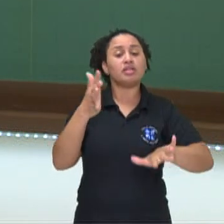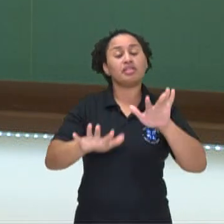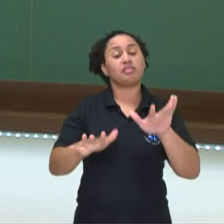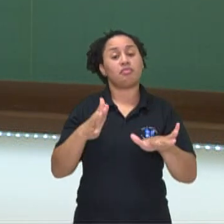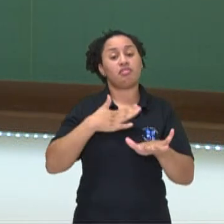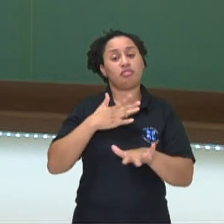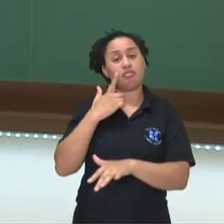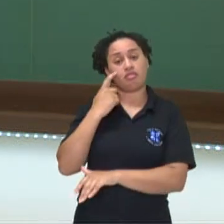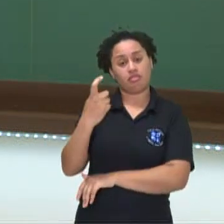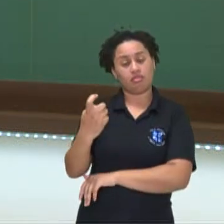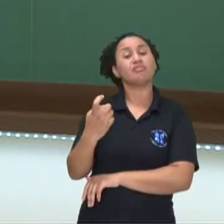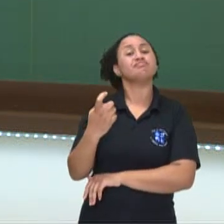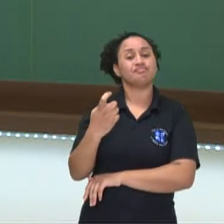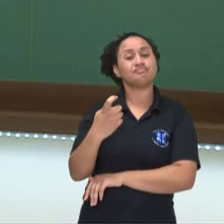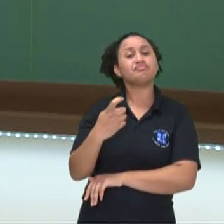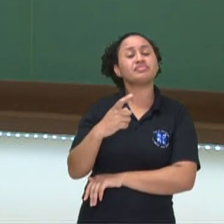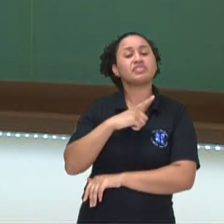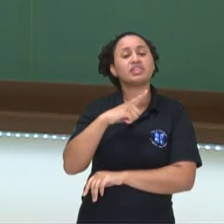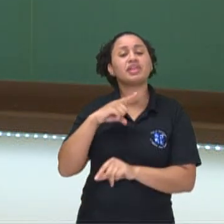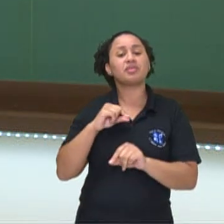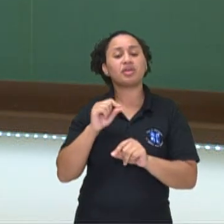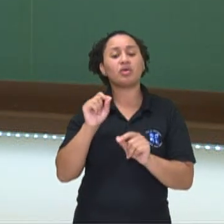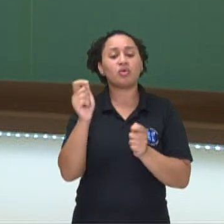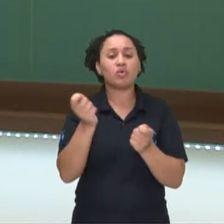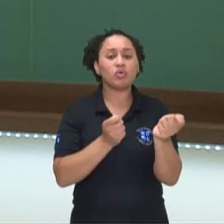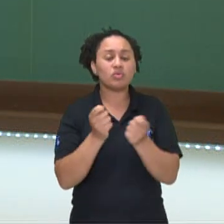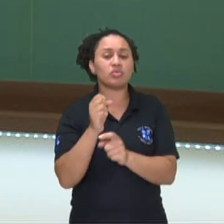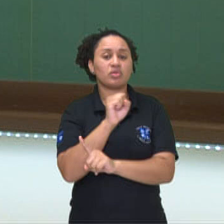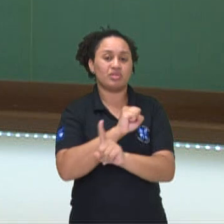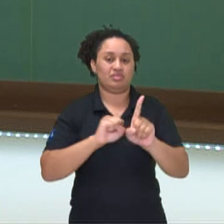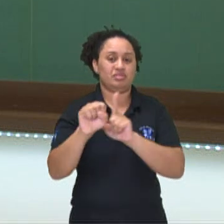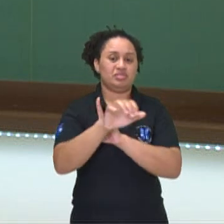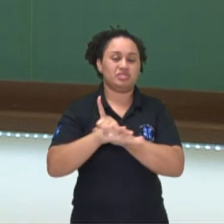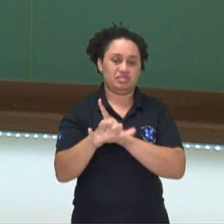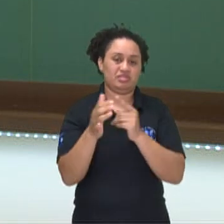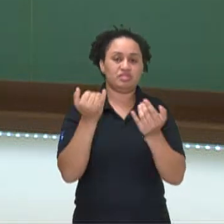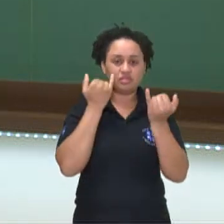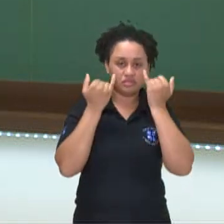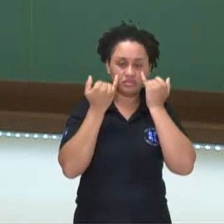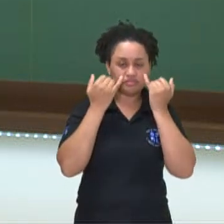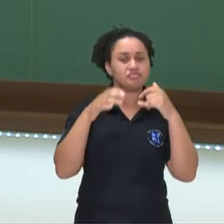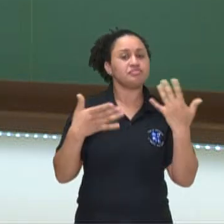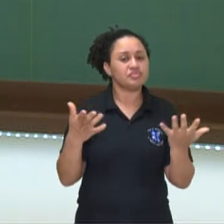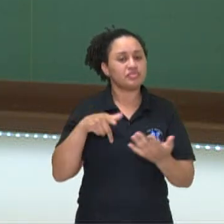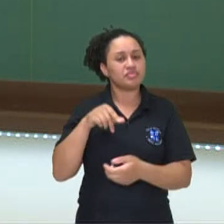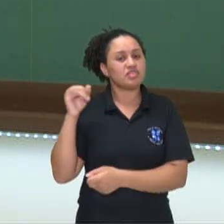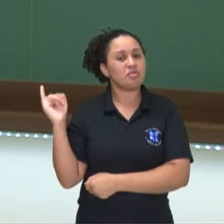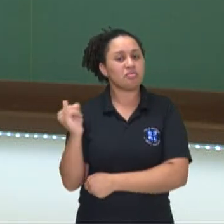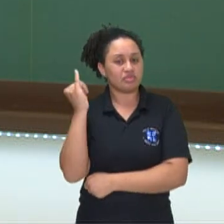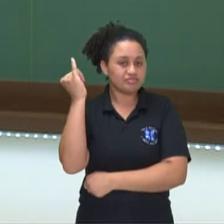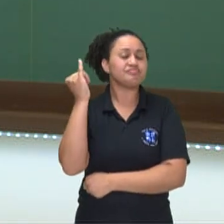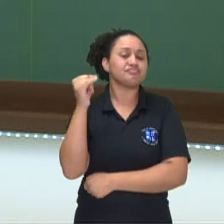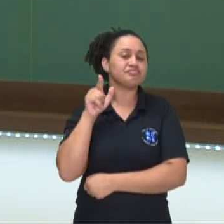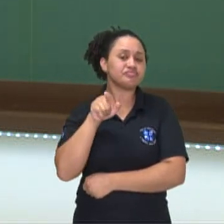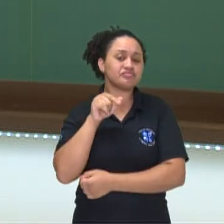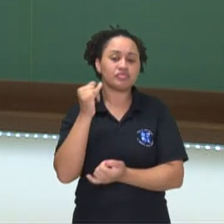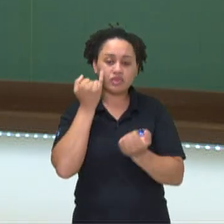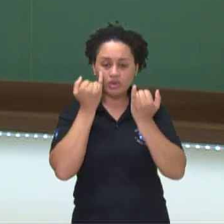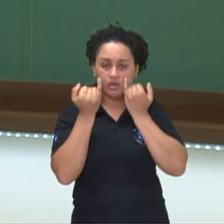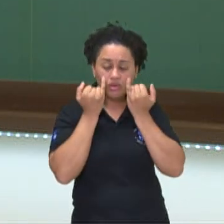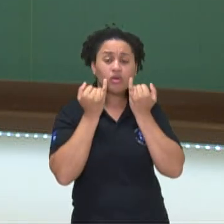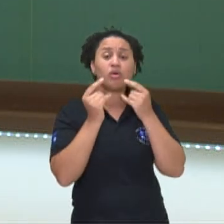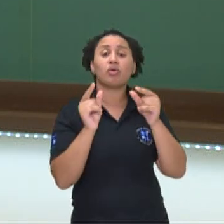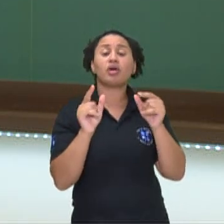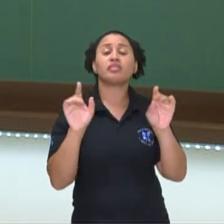meus interesses, nós vamos ter aí um controle social da informação. Então, ela é muito importante. E essa informação, ela